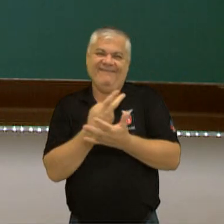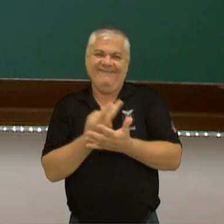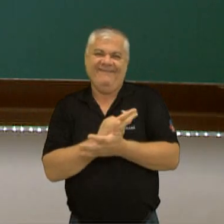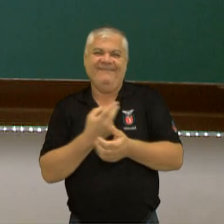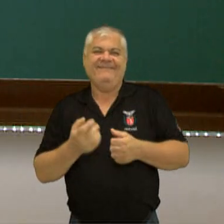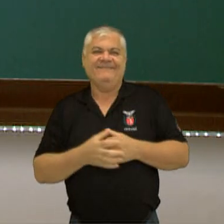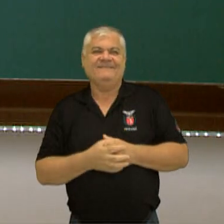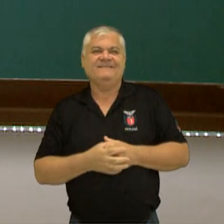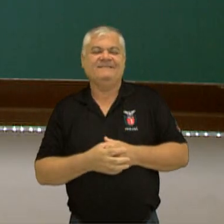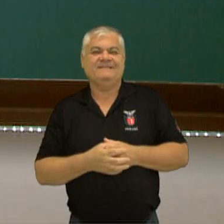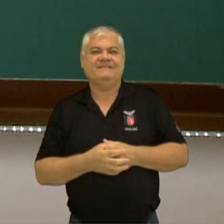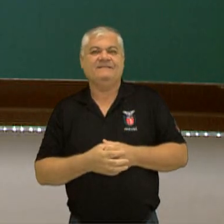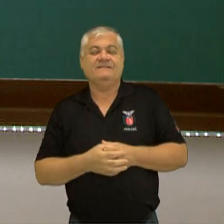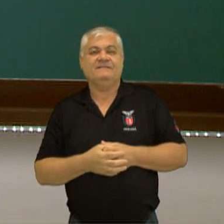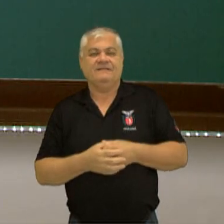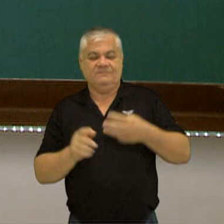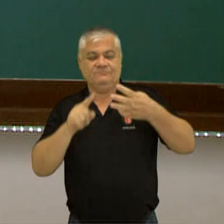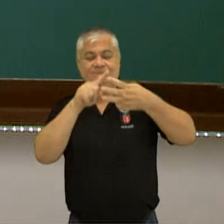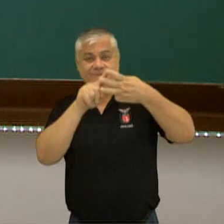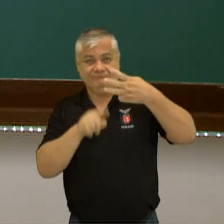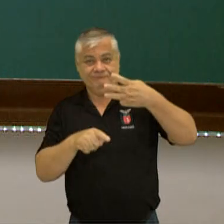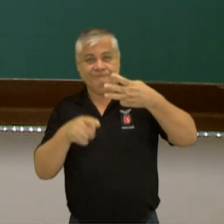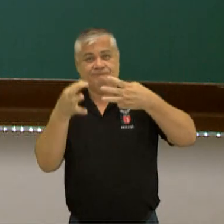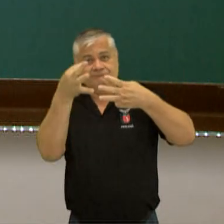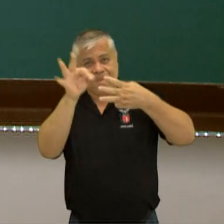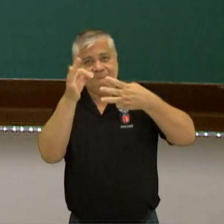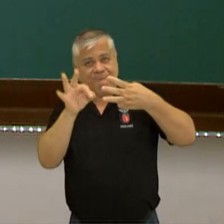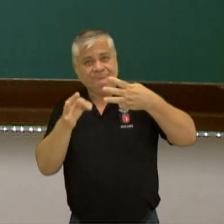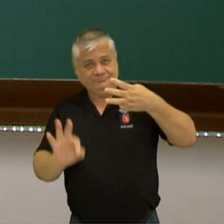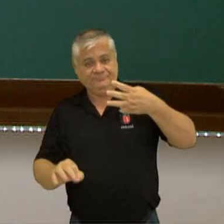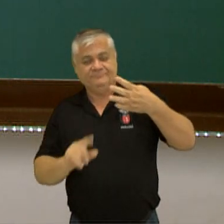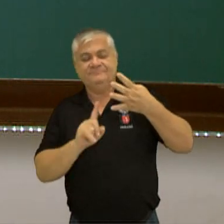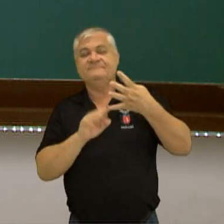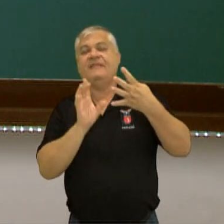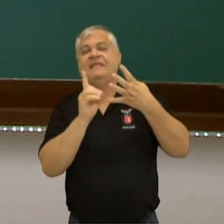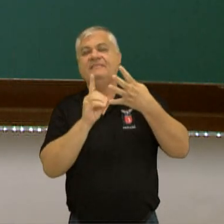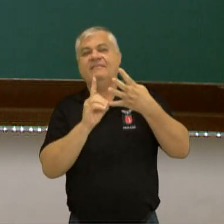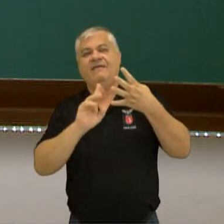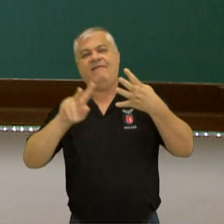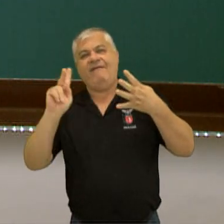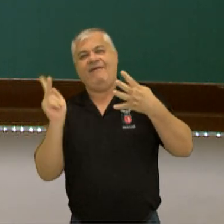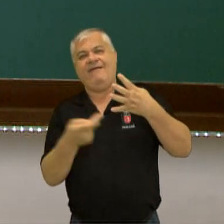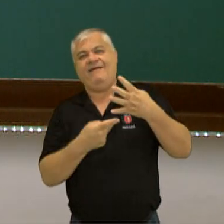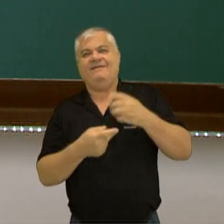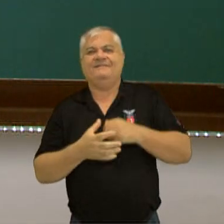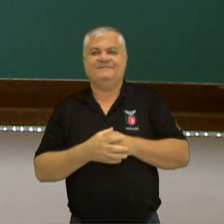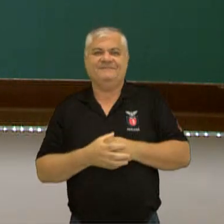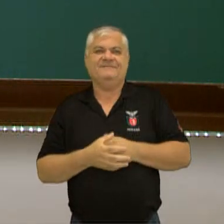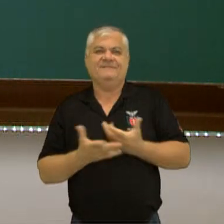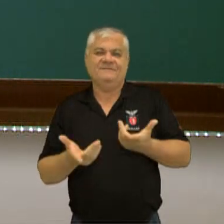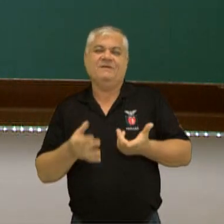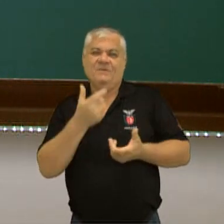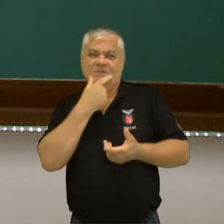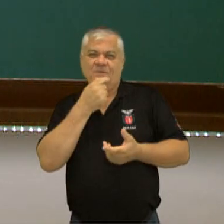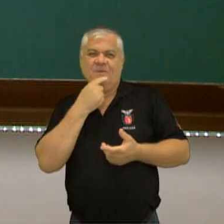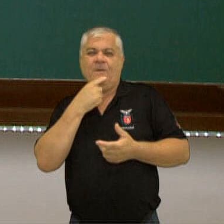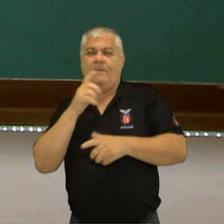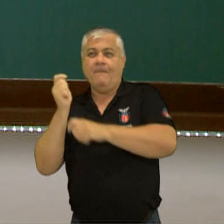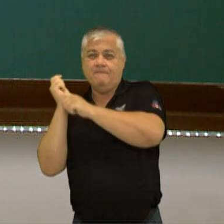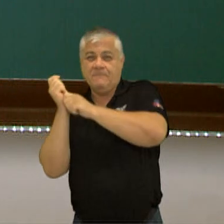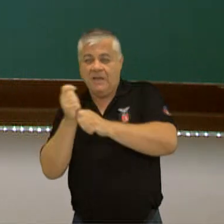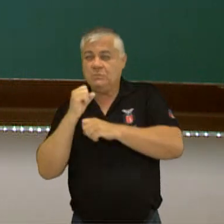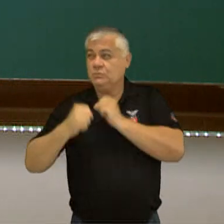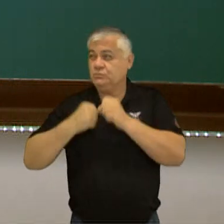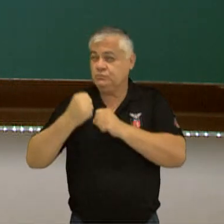né? Então, os outros demais fazem parte, sim, das características da eliminação, que é o batedor chegar na base depois